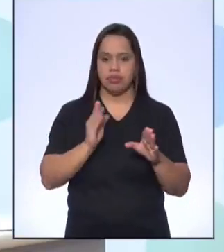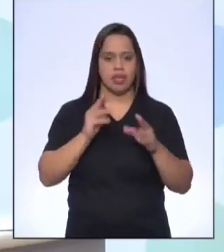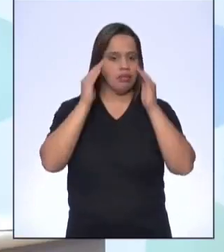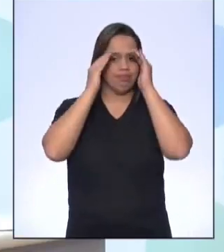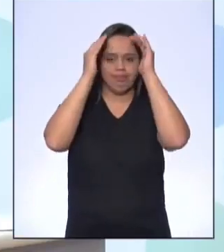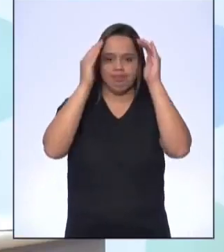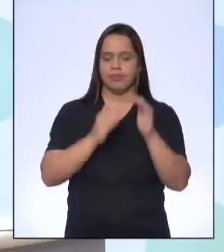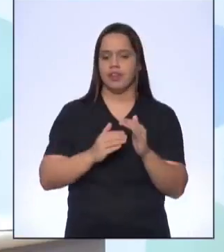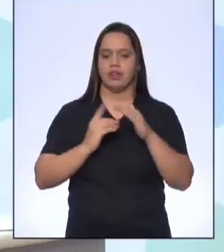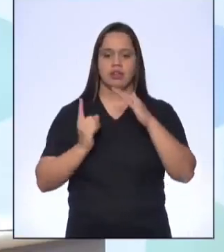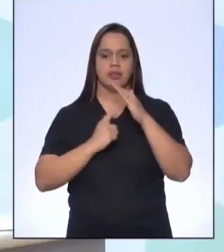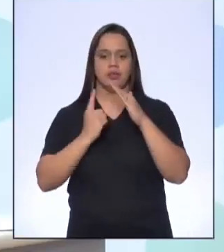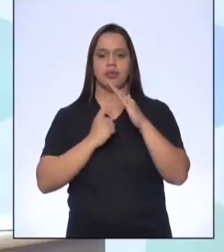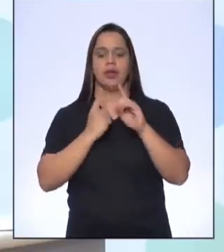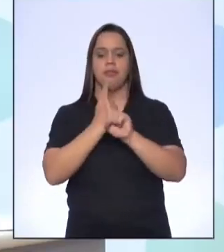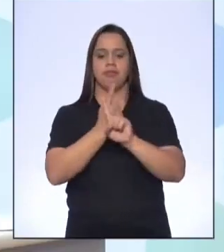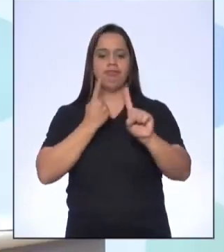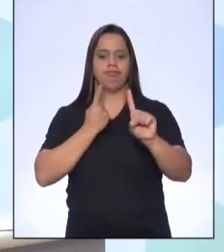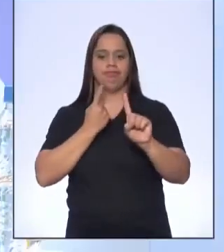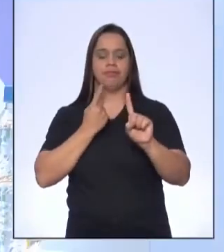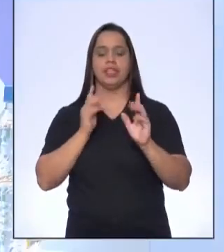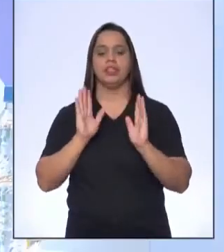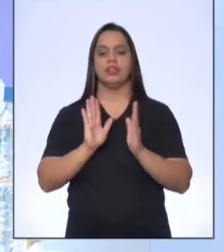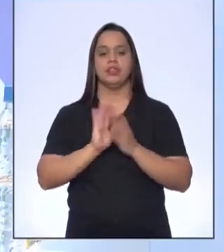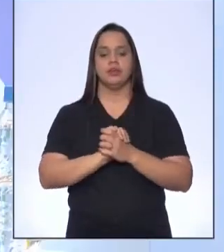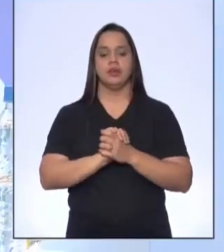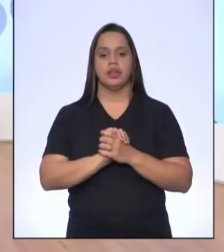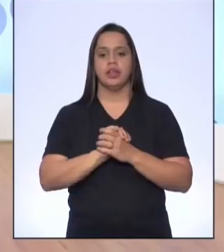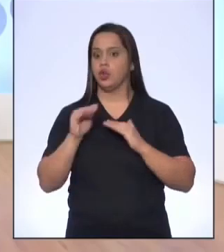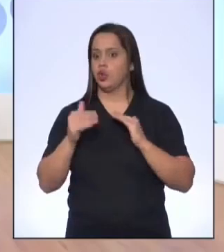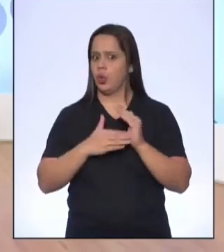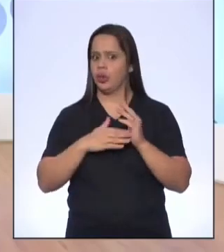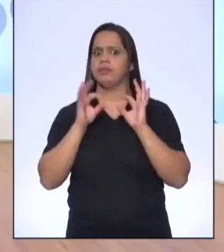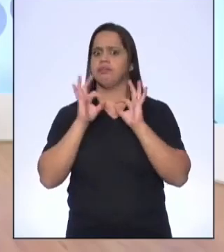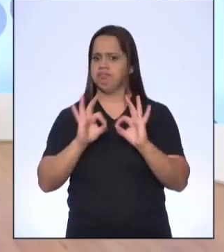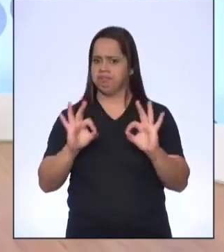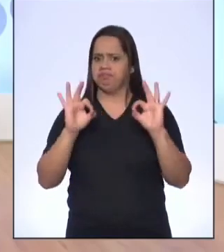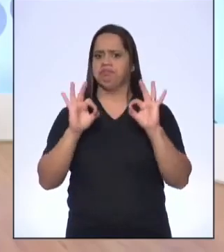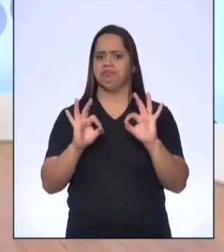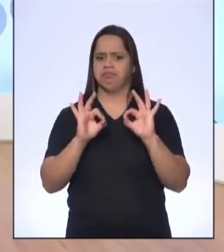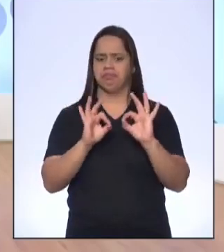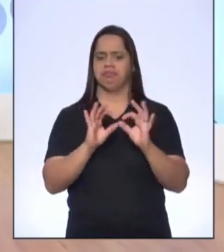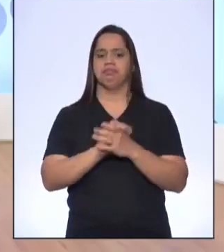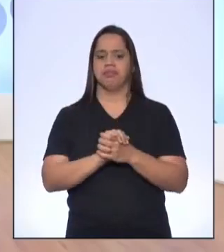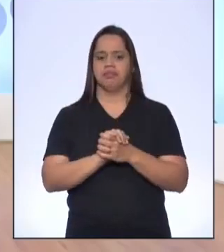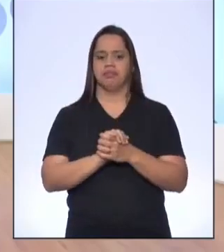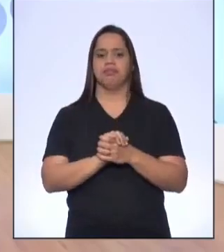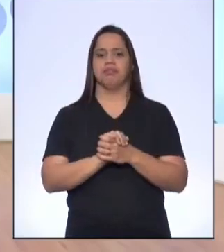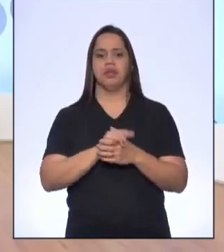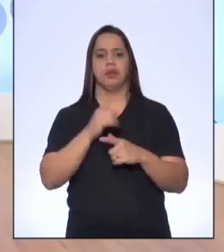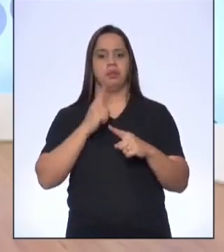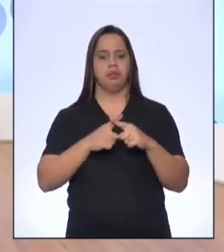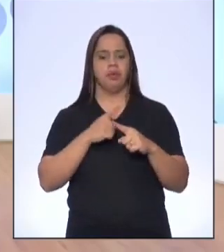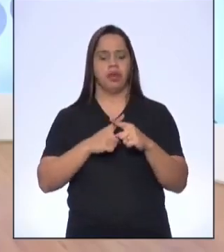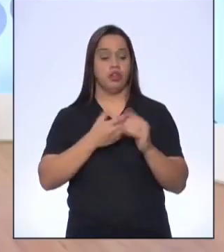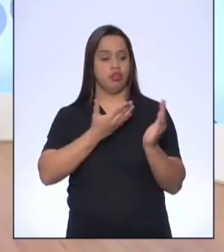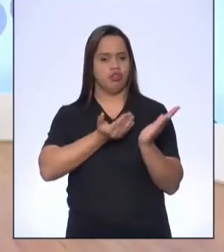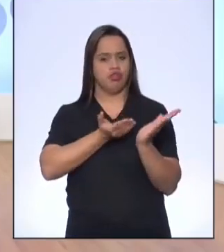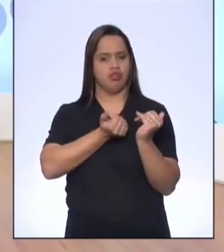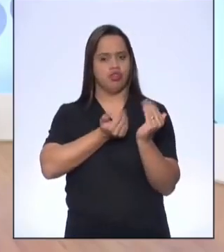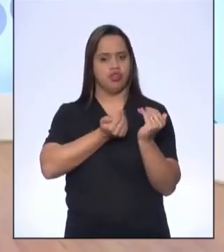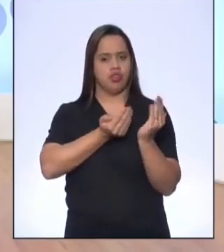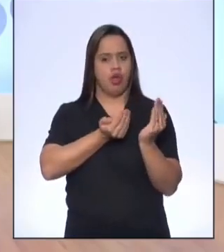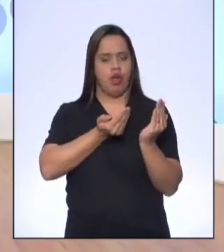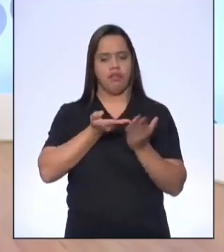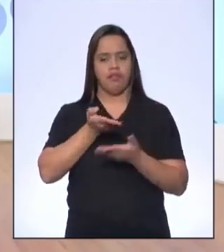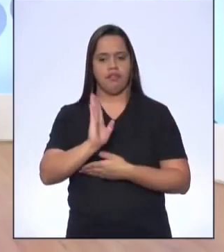né? Perfeito, muito bem. Jovens não, vão... todas ótimas, Sim, mas ótimas. essa aí... Essa outra aqui, jovens vão